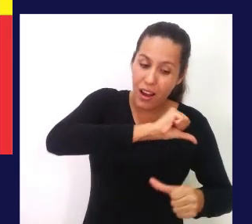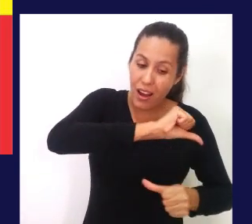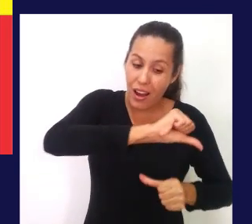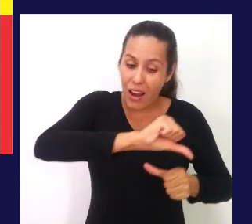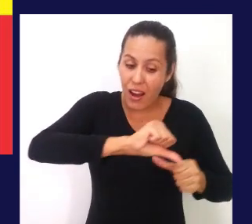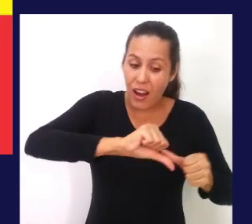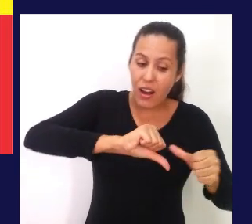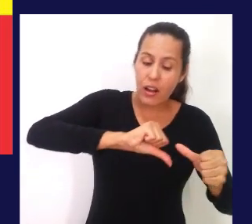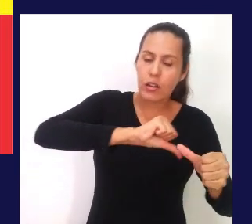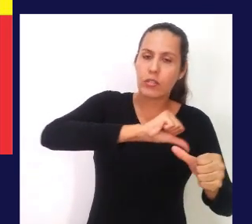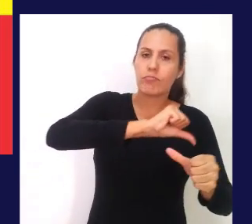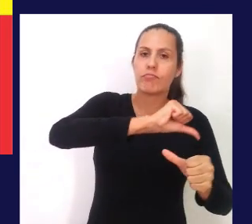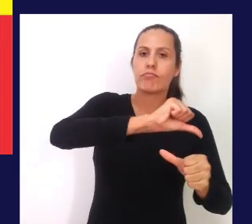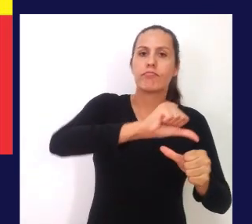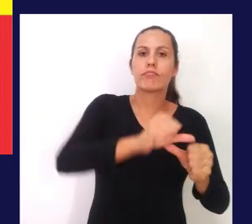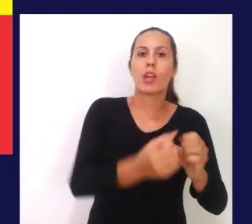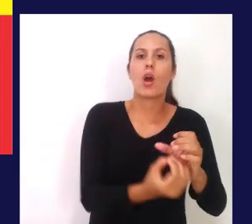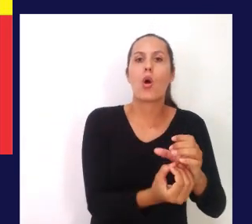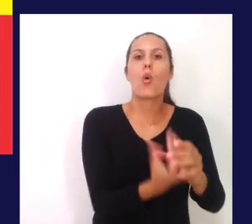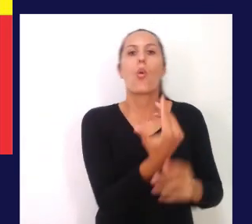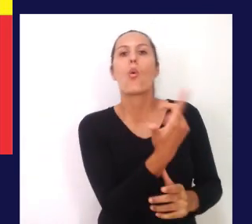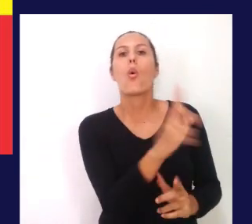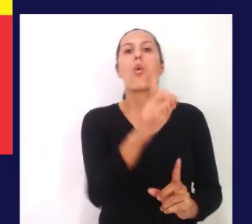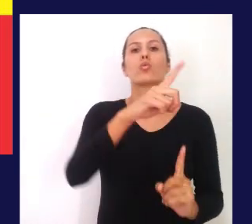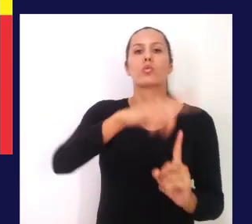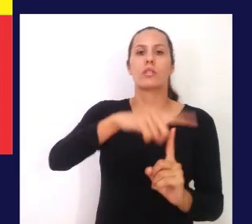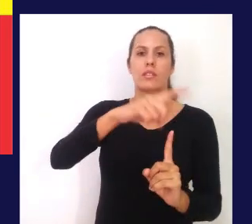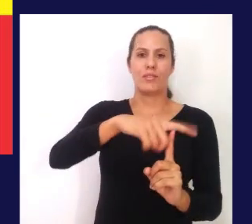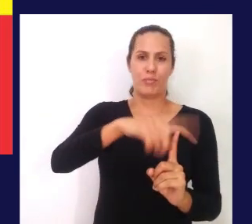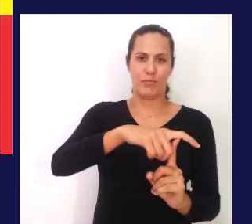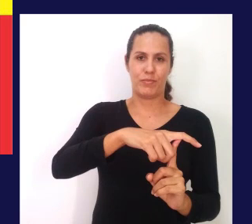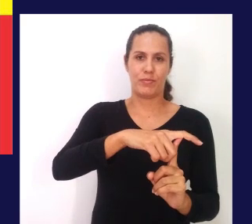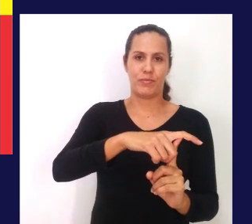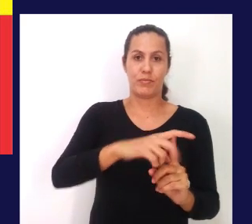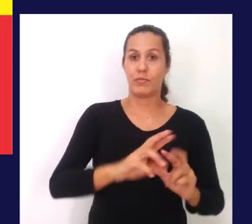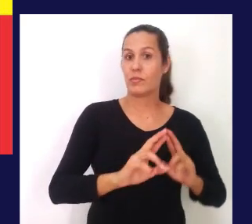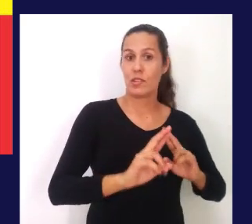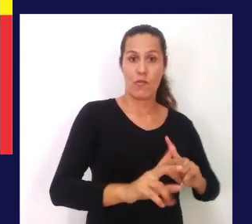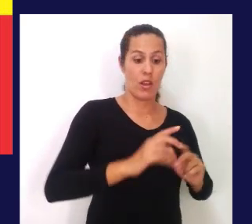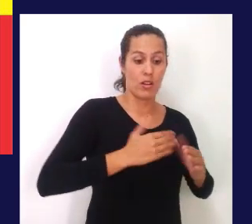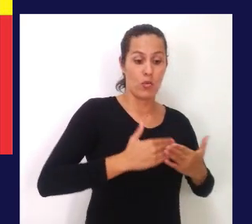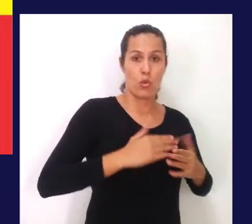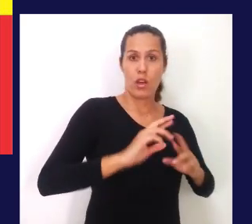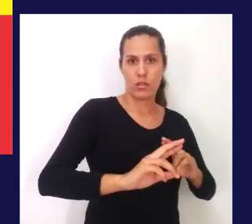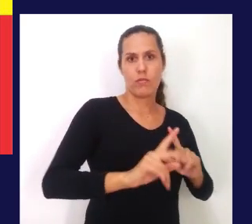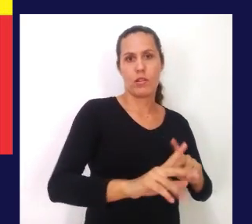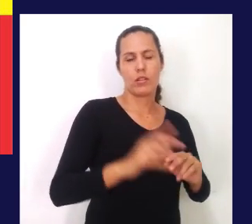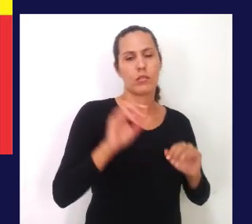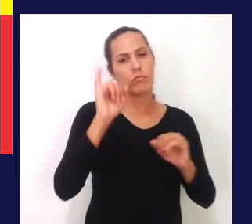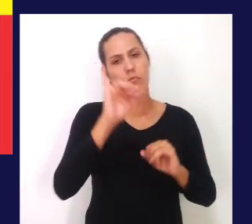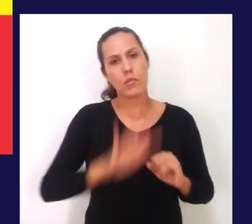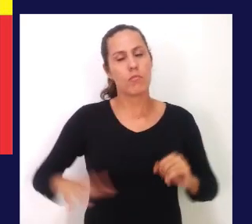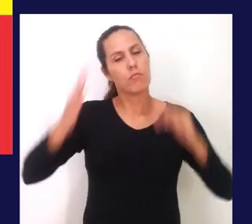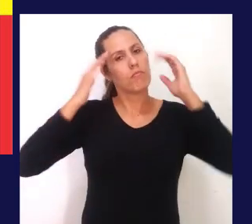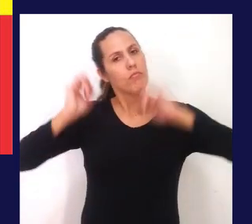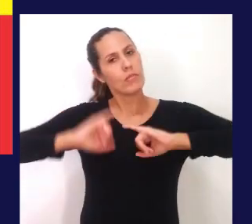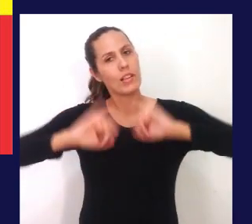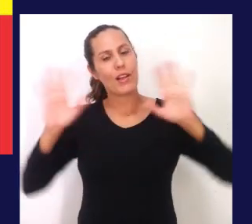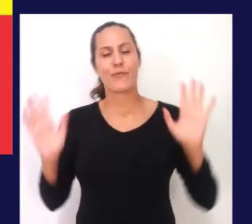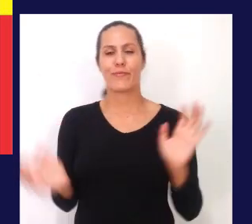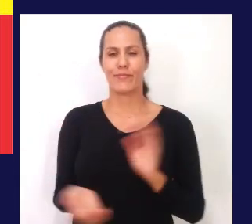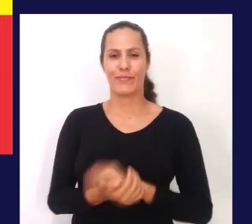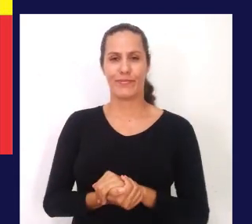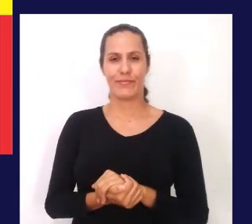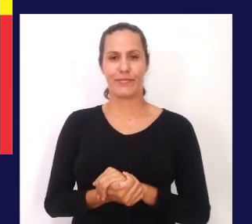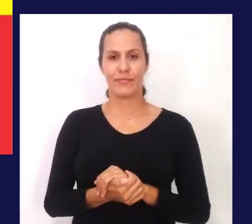uma estrutura, mas com o passar do tempo, elas vão passar por metamorfose, originando outro tipo de